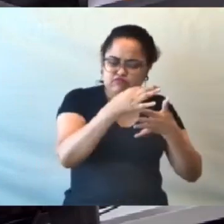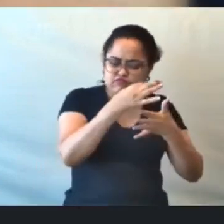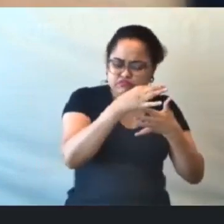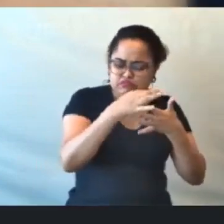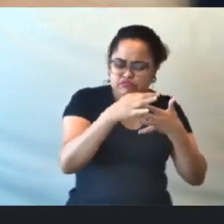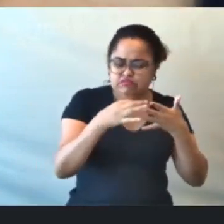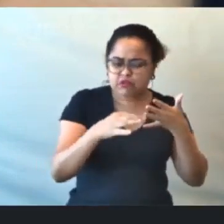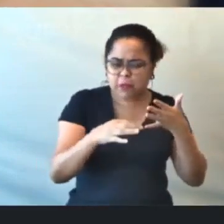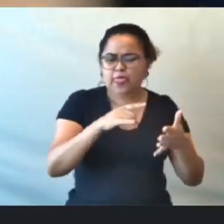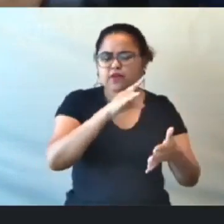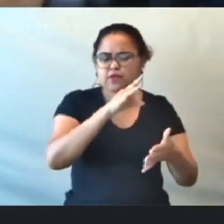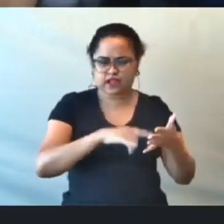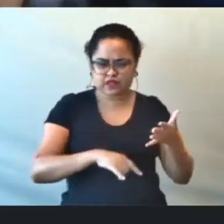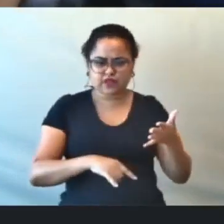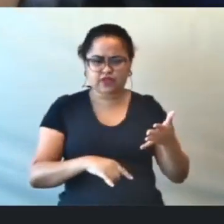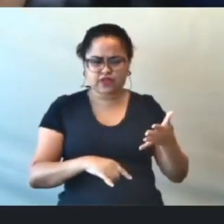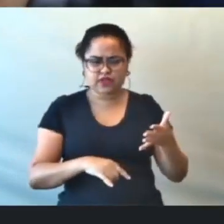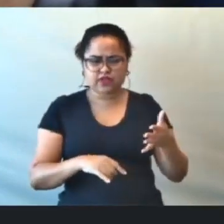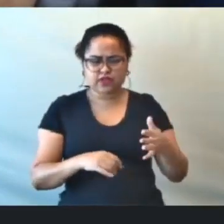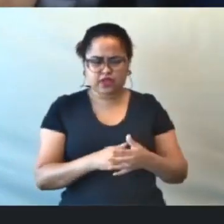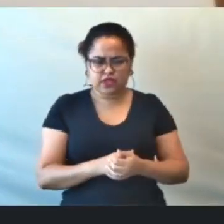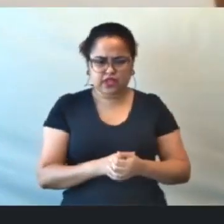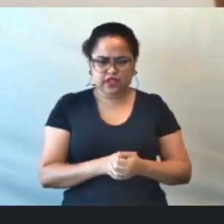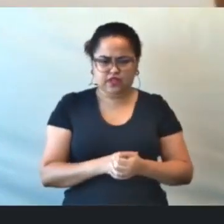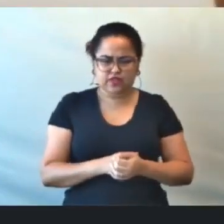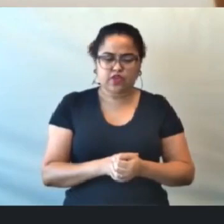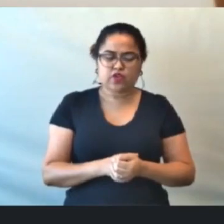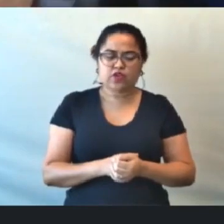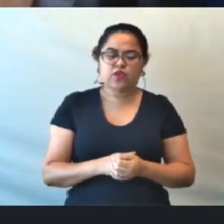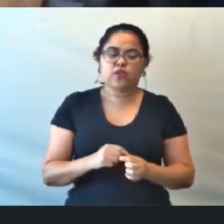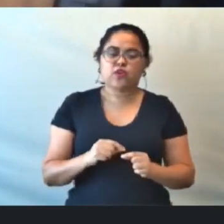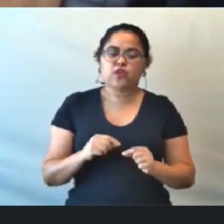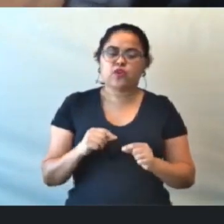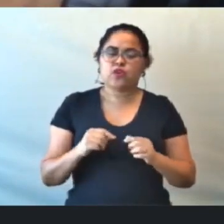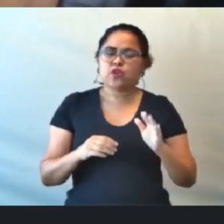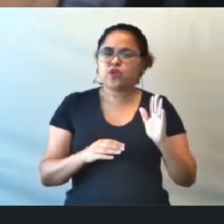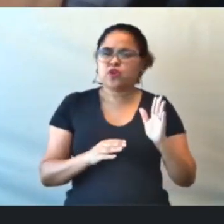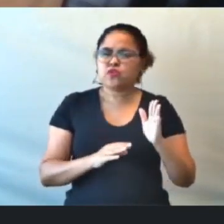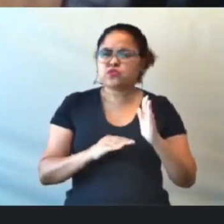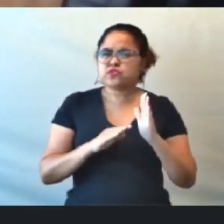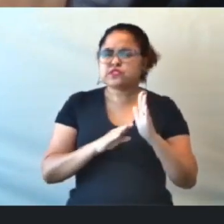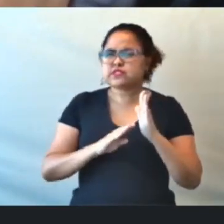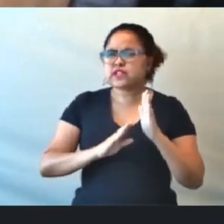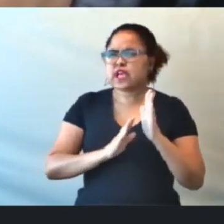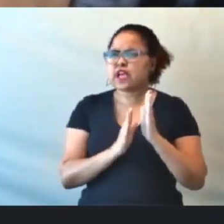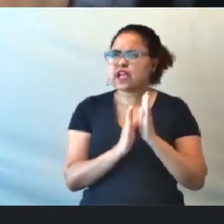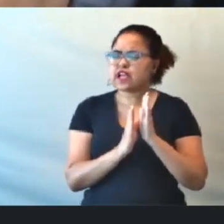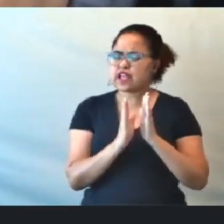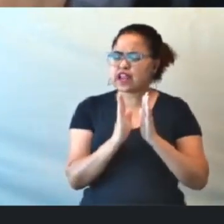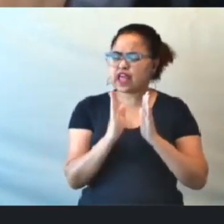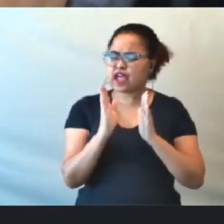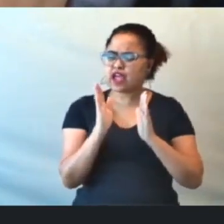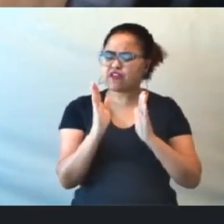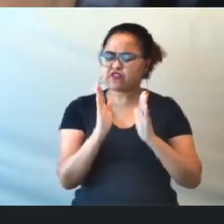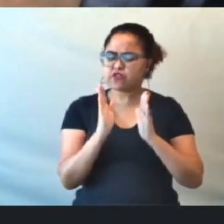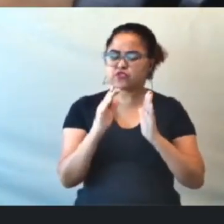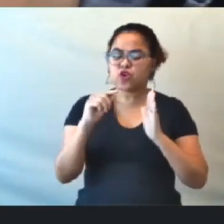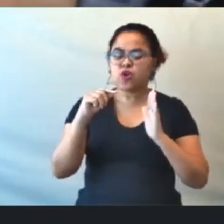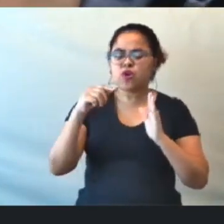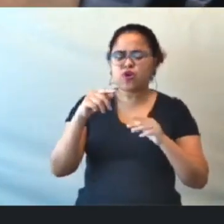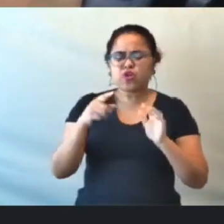Os gráficos, eles mostram os limites estabelecidos em